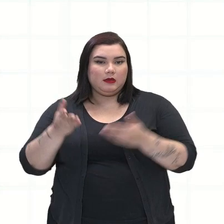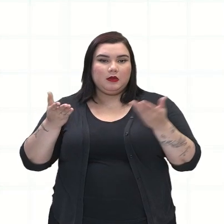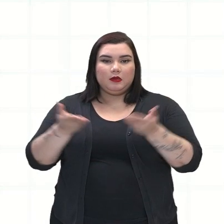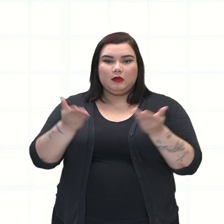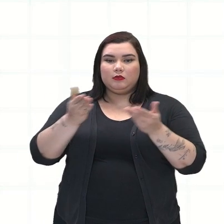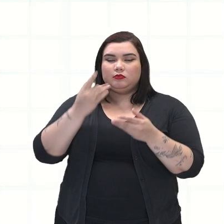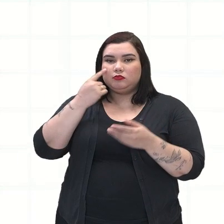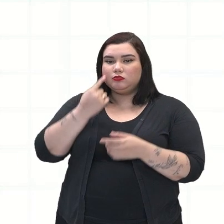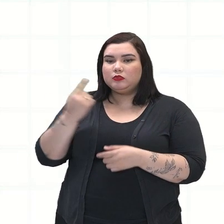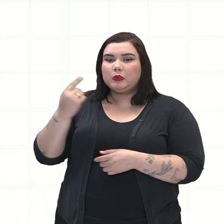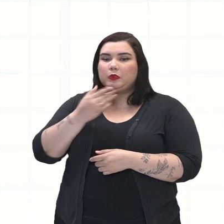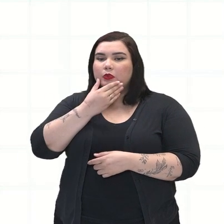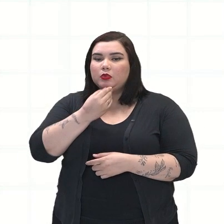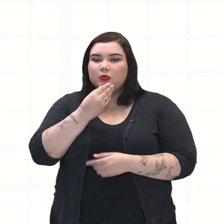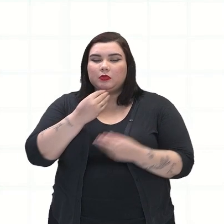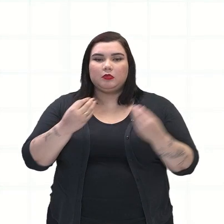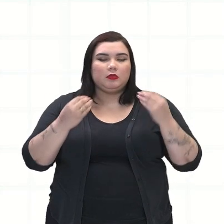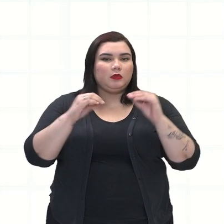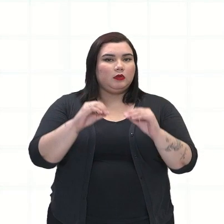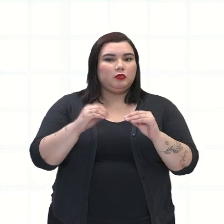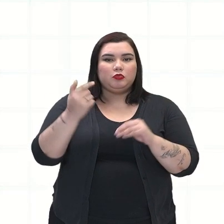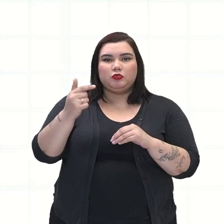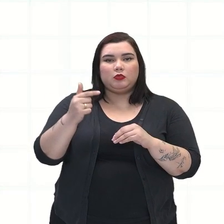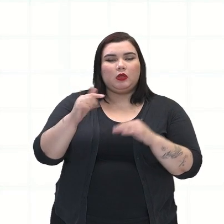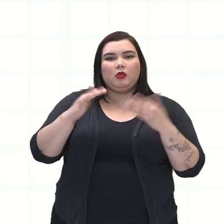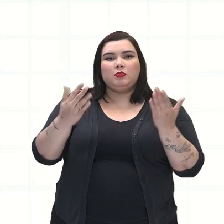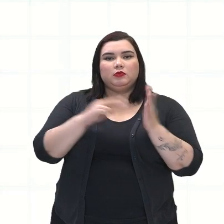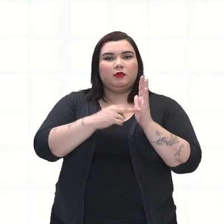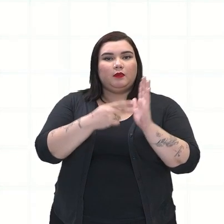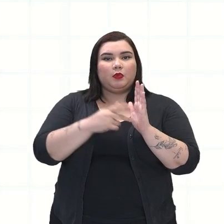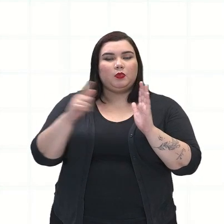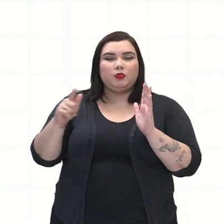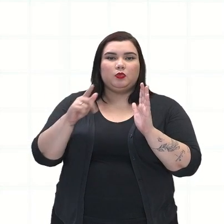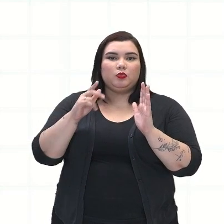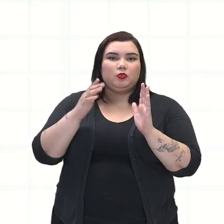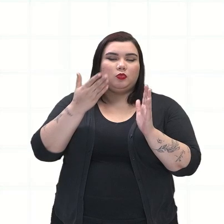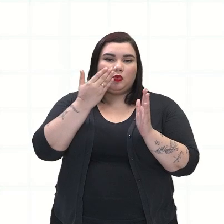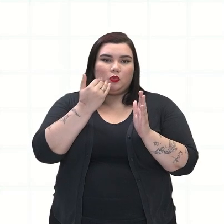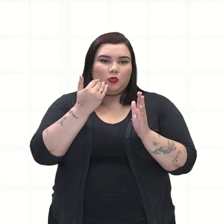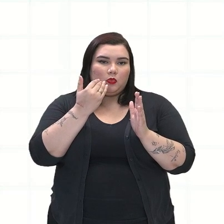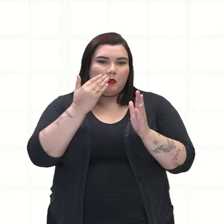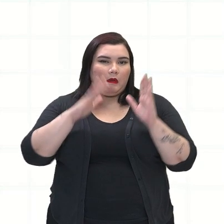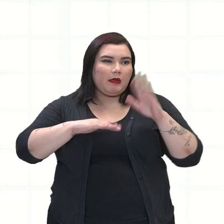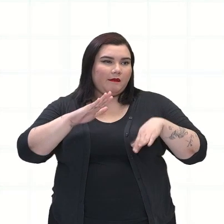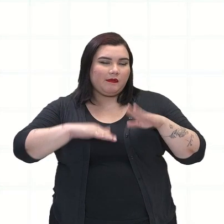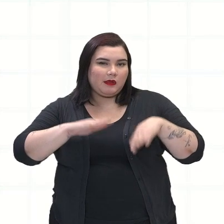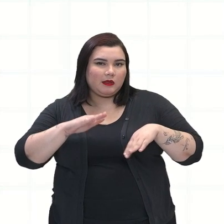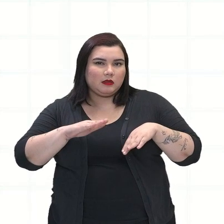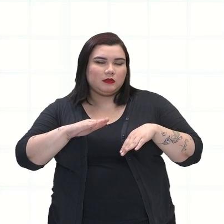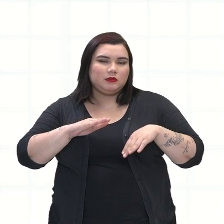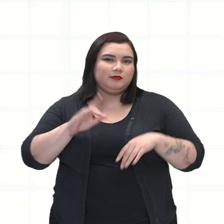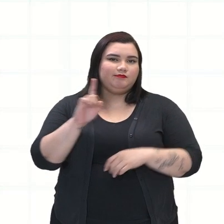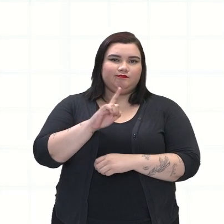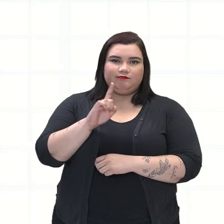não tem nenhum marcado, isso quer dizer que ele não come, quer dizer que ele come geralmente, often,